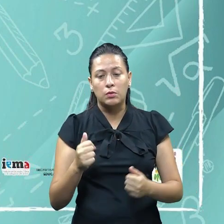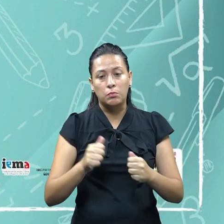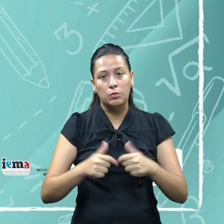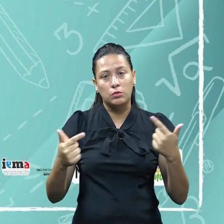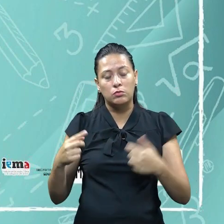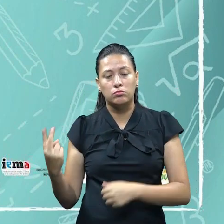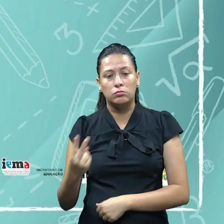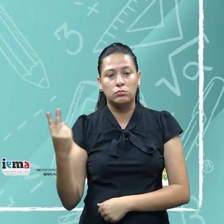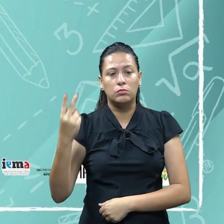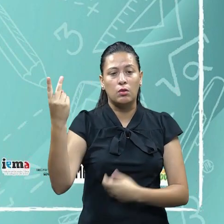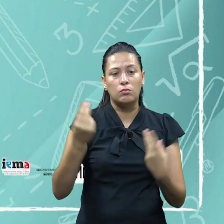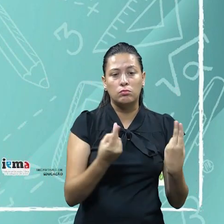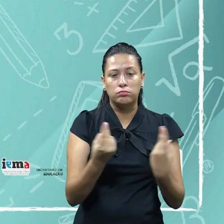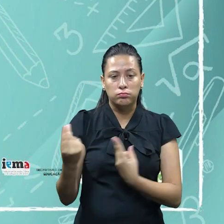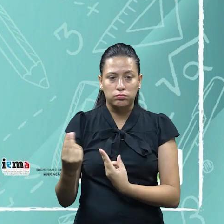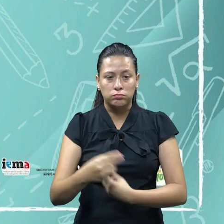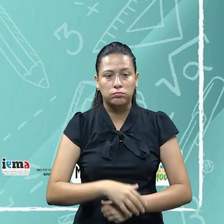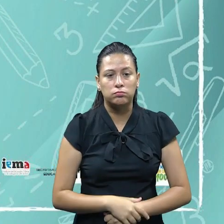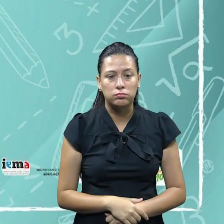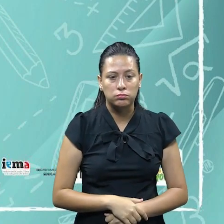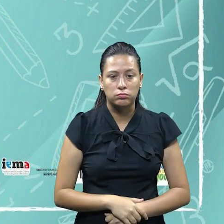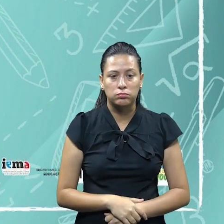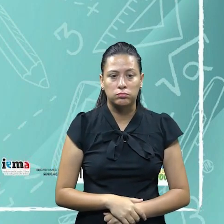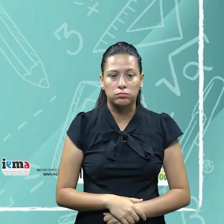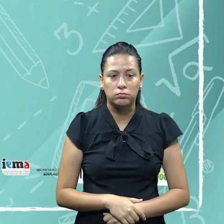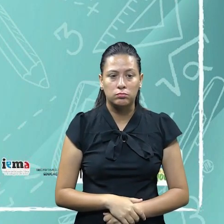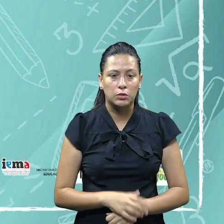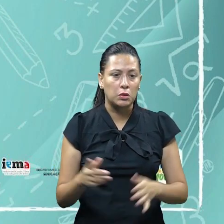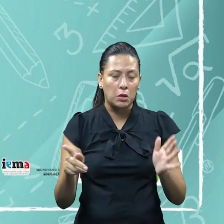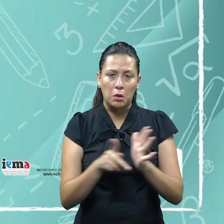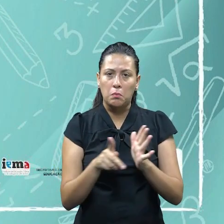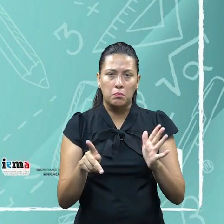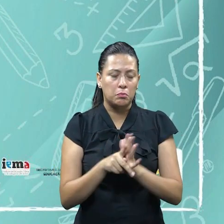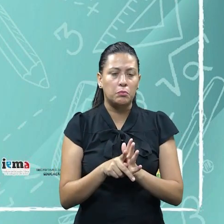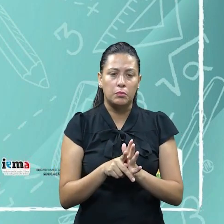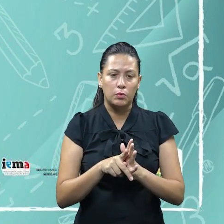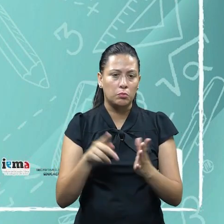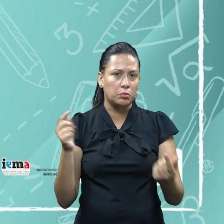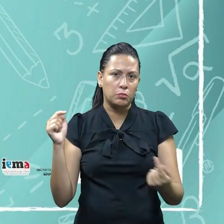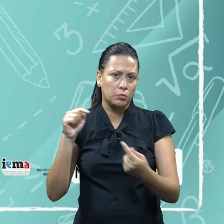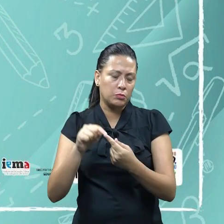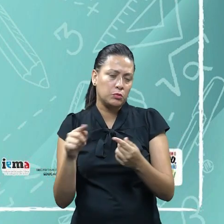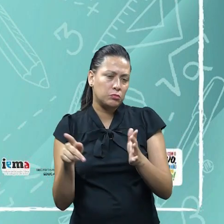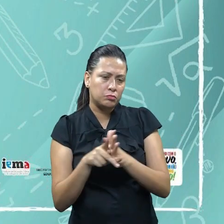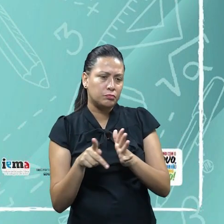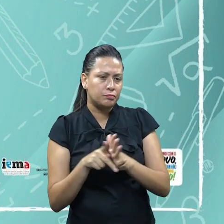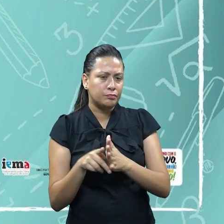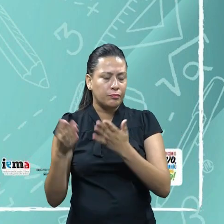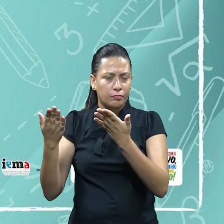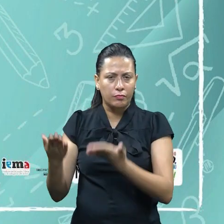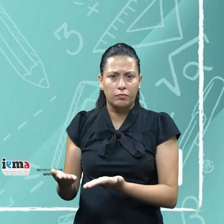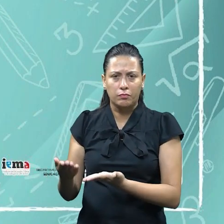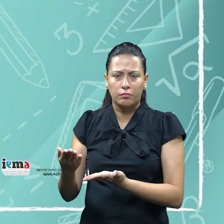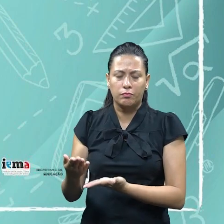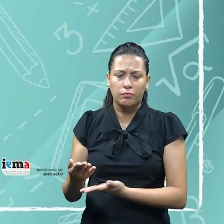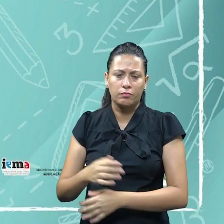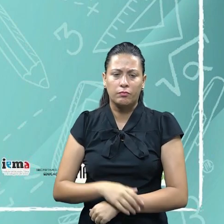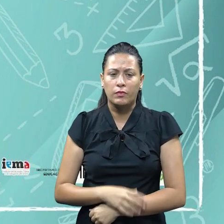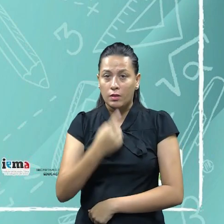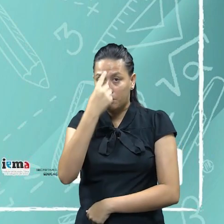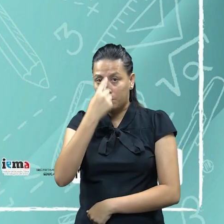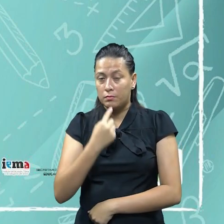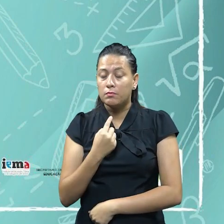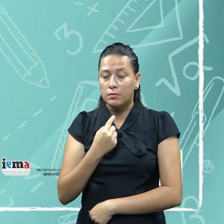potenciais de mesmo valor, necessária para fins desejados. O que isso quer dizer? Aqui nós temos na imagem, tá,